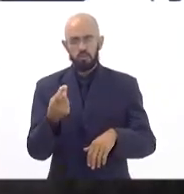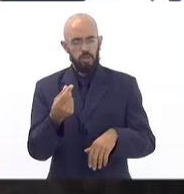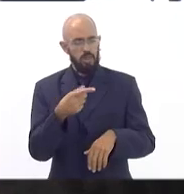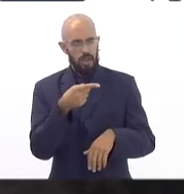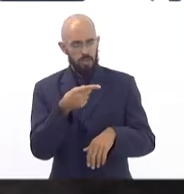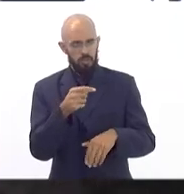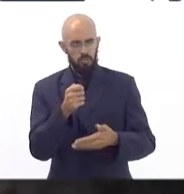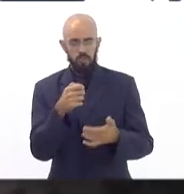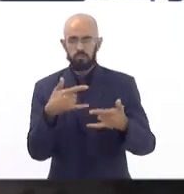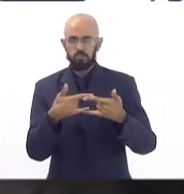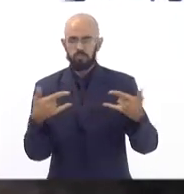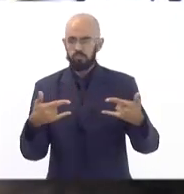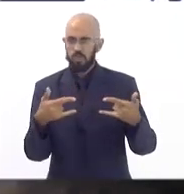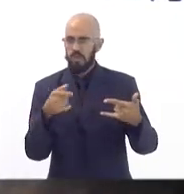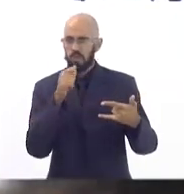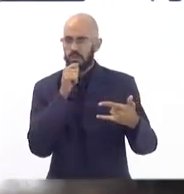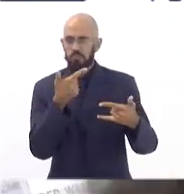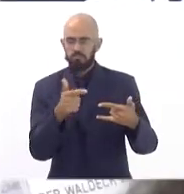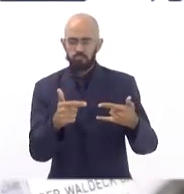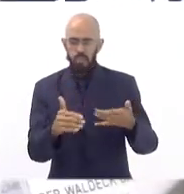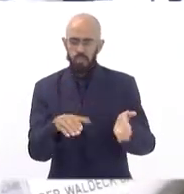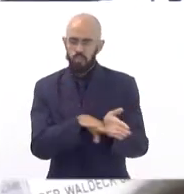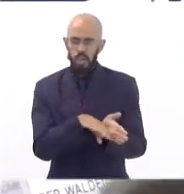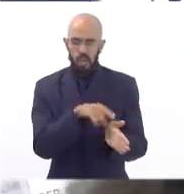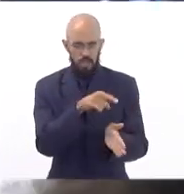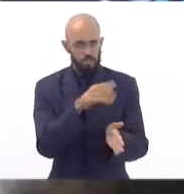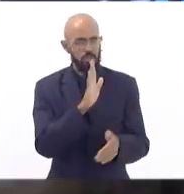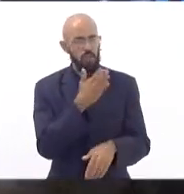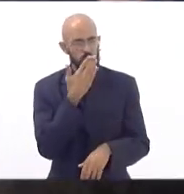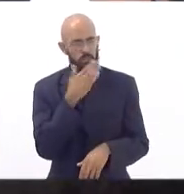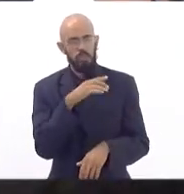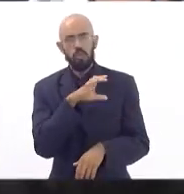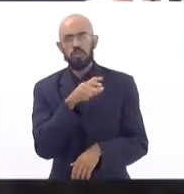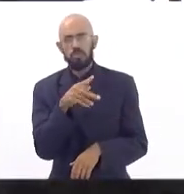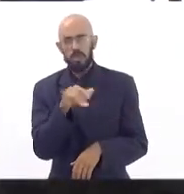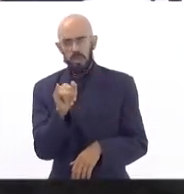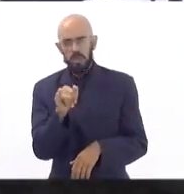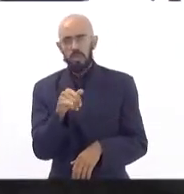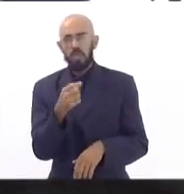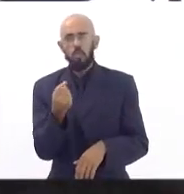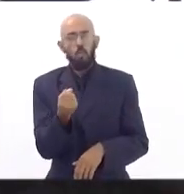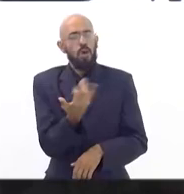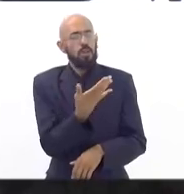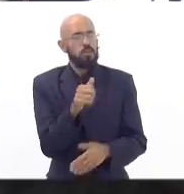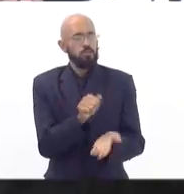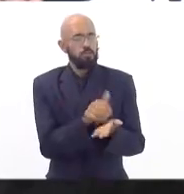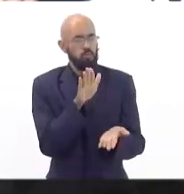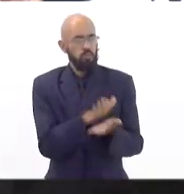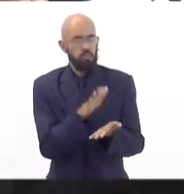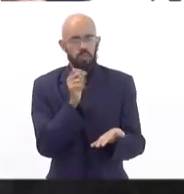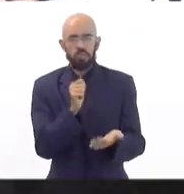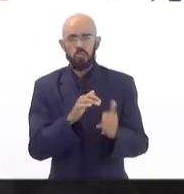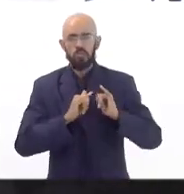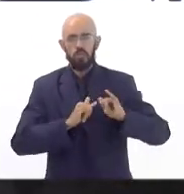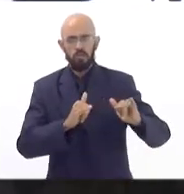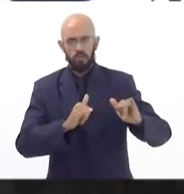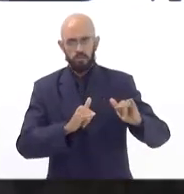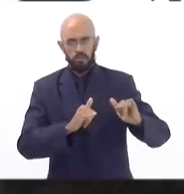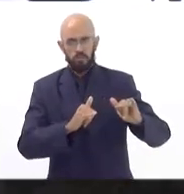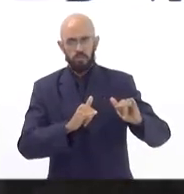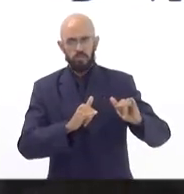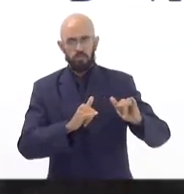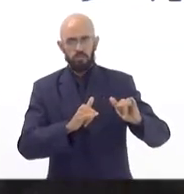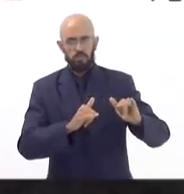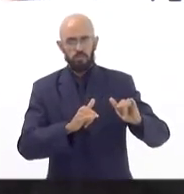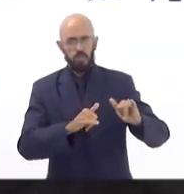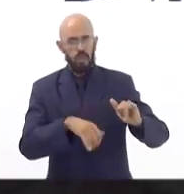essa informação da Agetran não chegou foi solicitado pela CPI Quantas multas contra as notificações foram pagas não em relação a